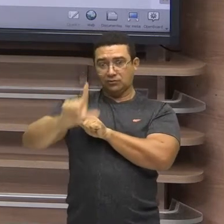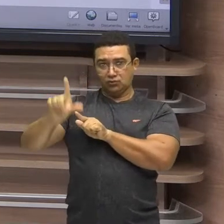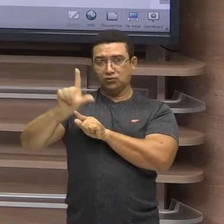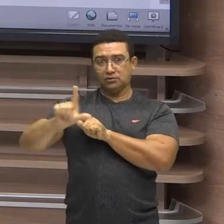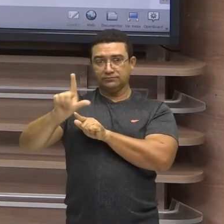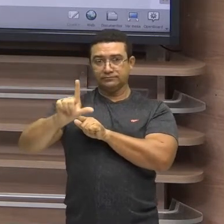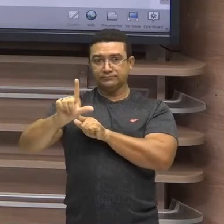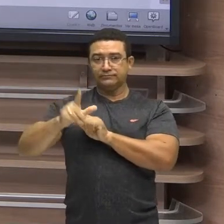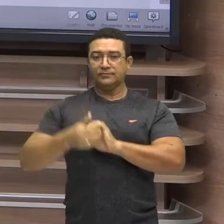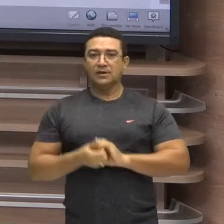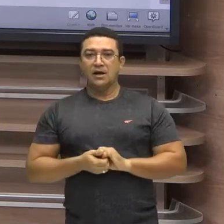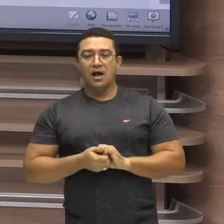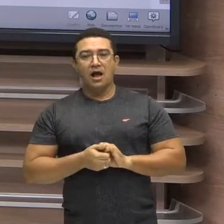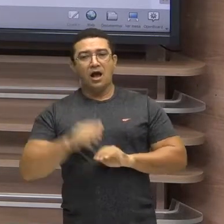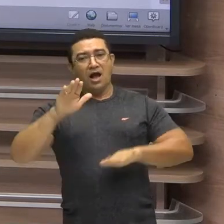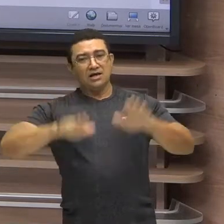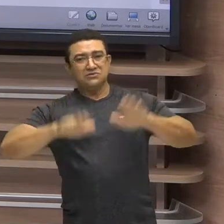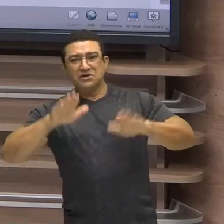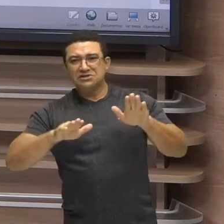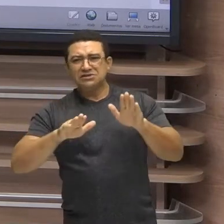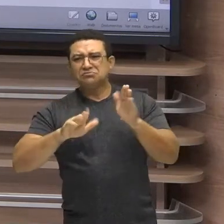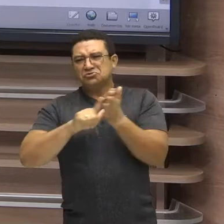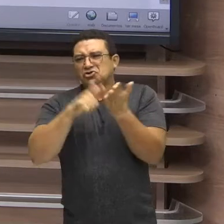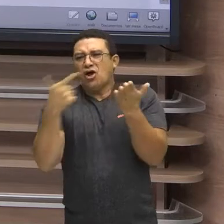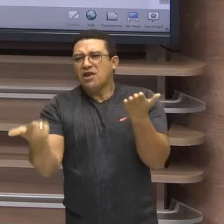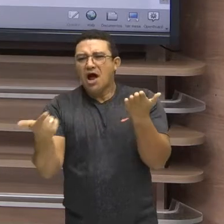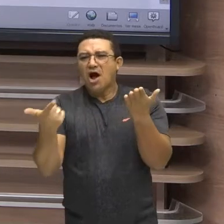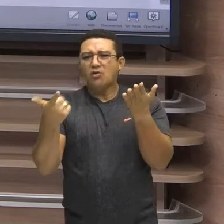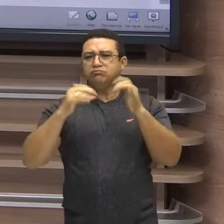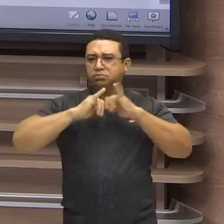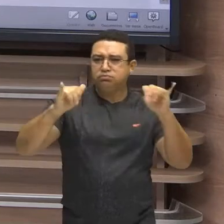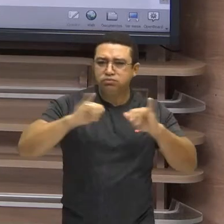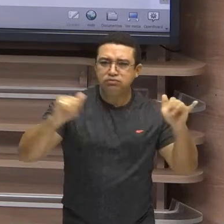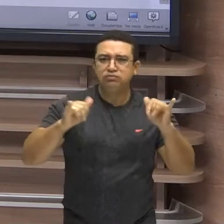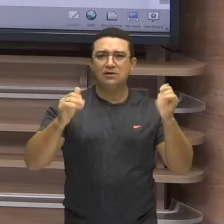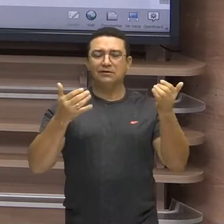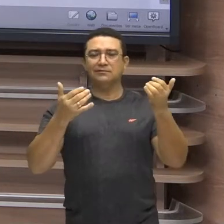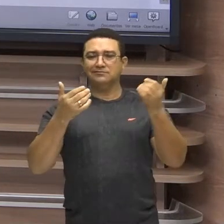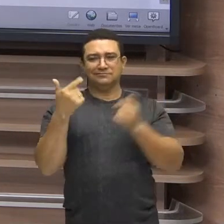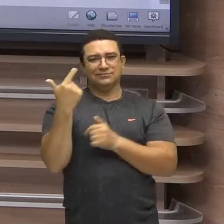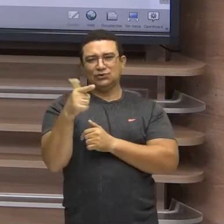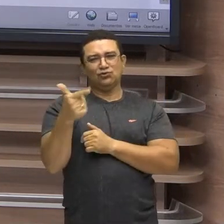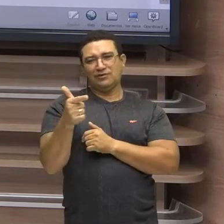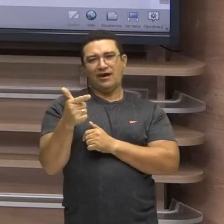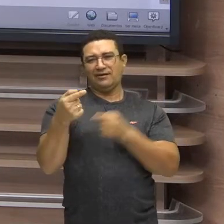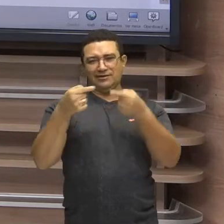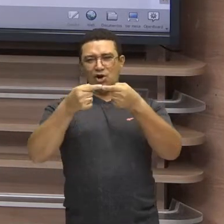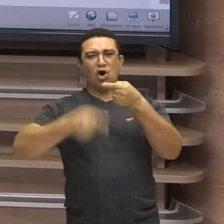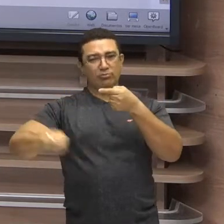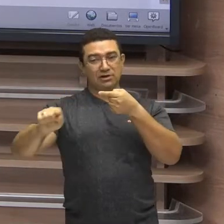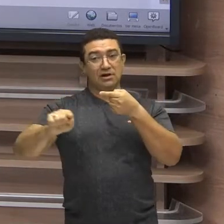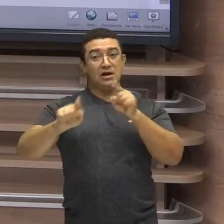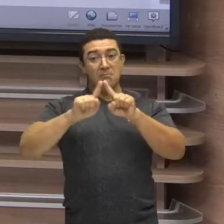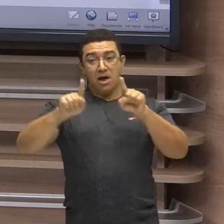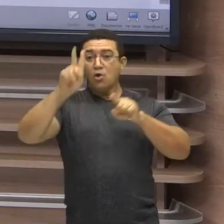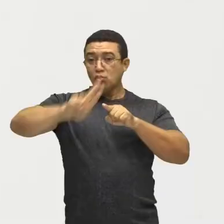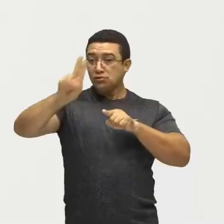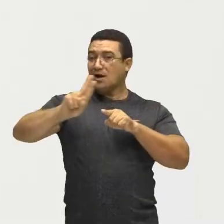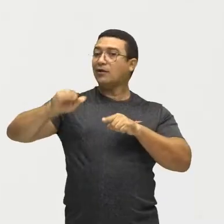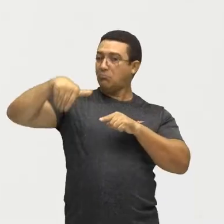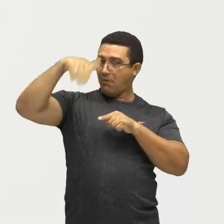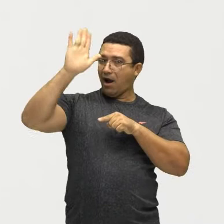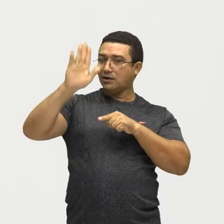Dificilmente a gente vai encontrar numa notícia, em um jornal, não, porque elas são mais utilizadas nos textos